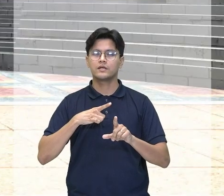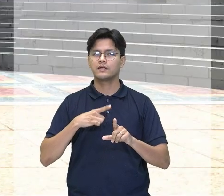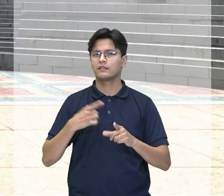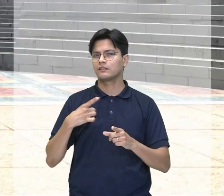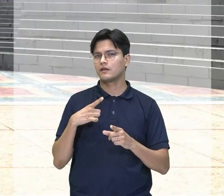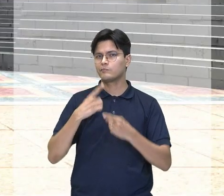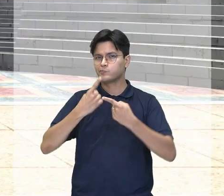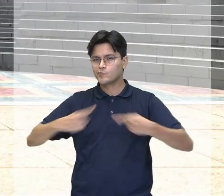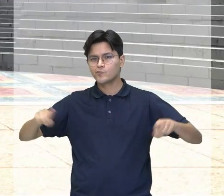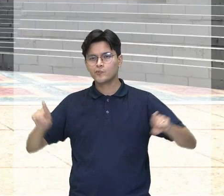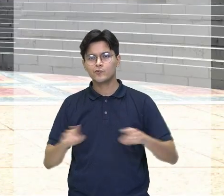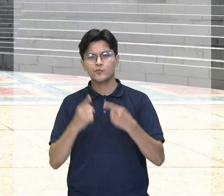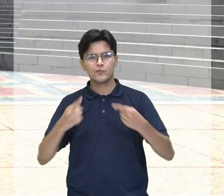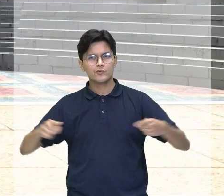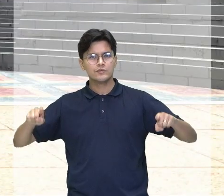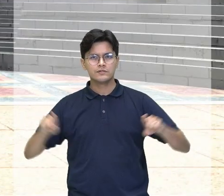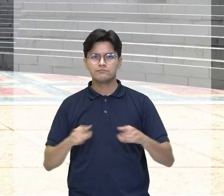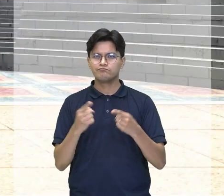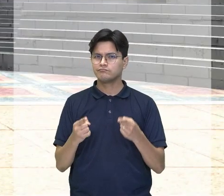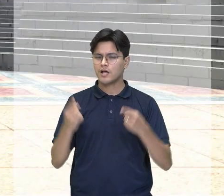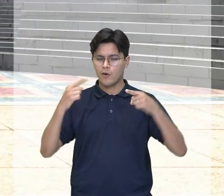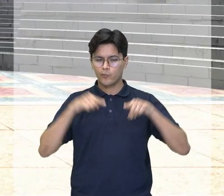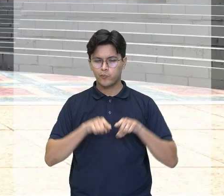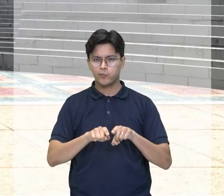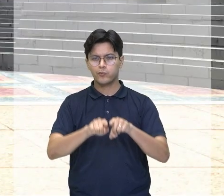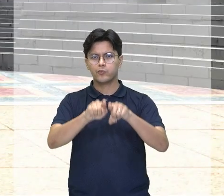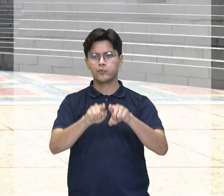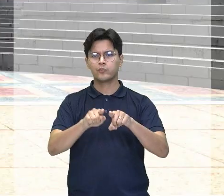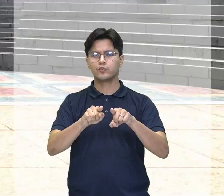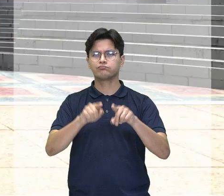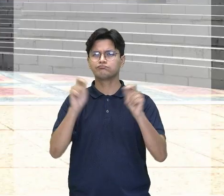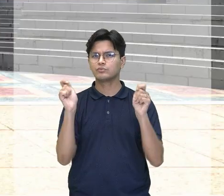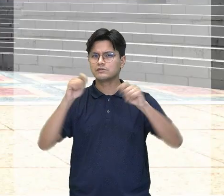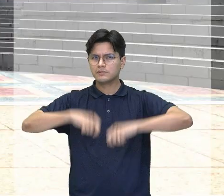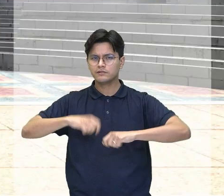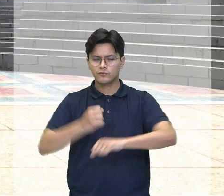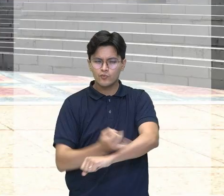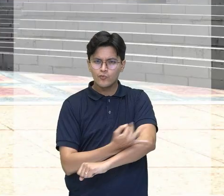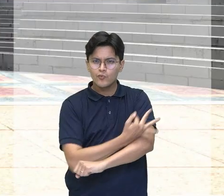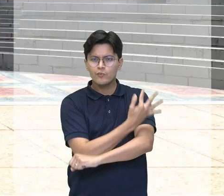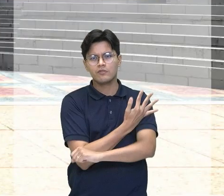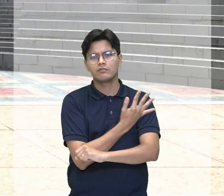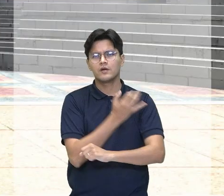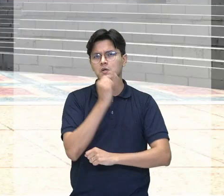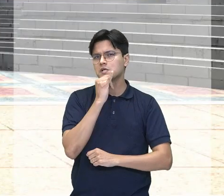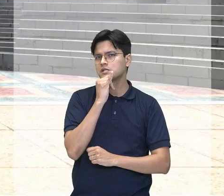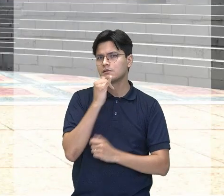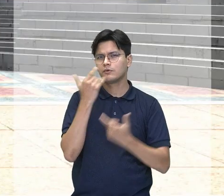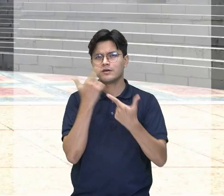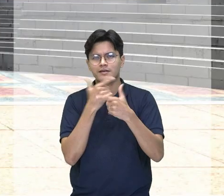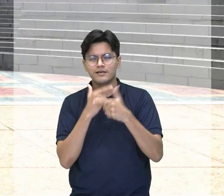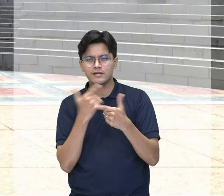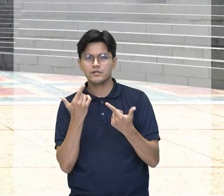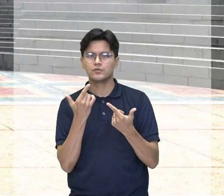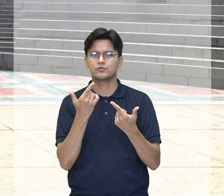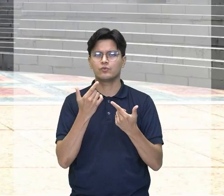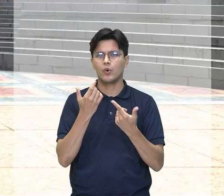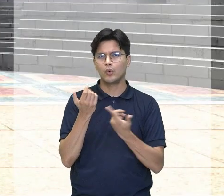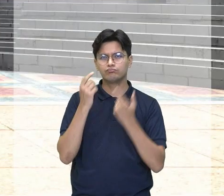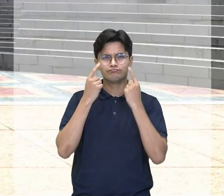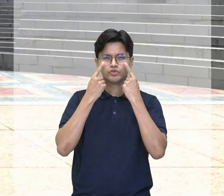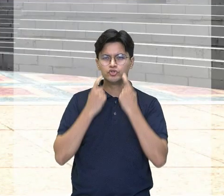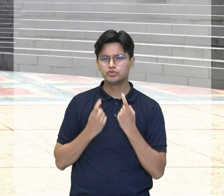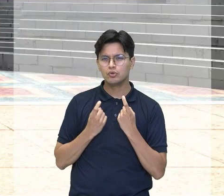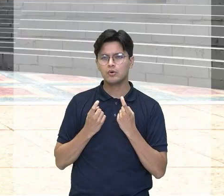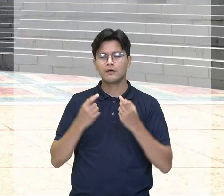vai, né, dar uma emoção a mais àquela cena, seja para o riso, né, seja para o choro. Nós vamos ter a iluminação que